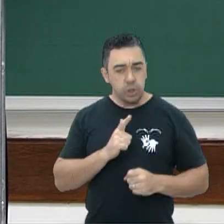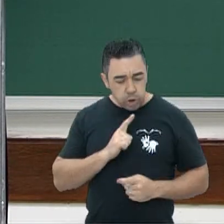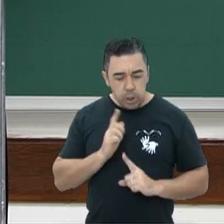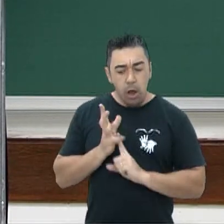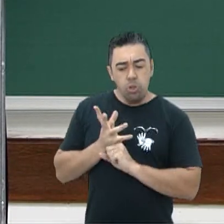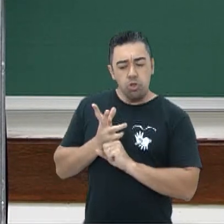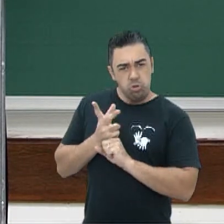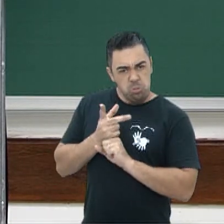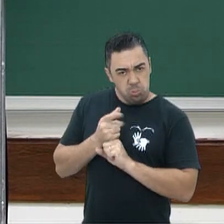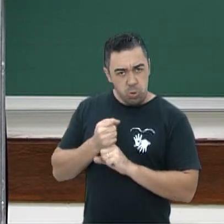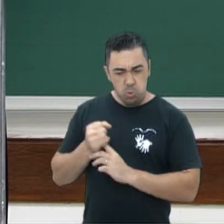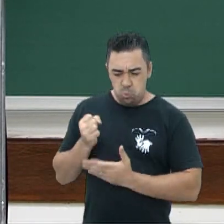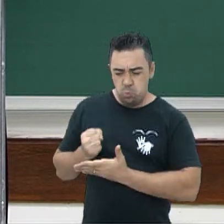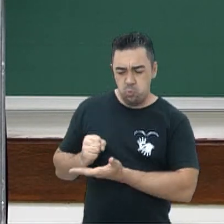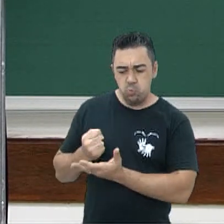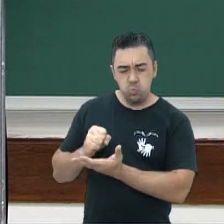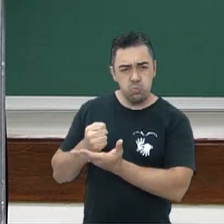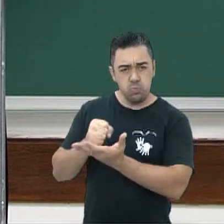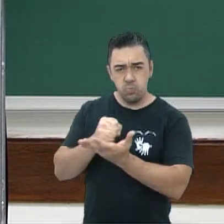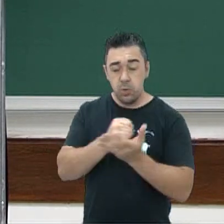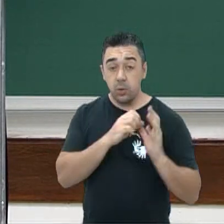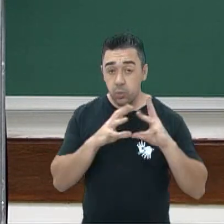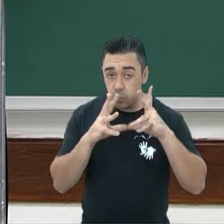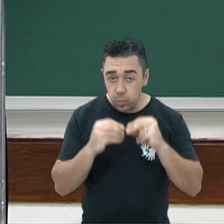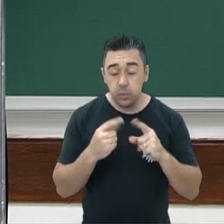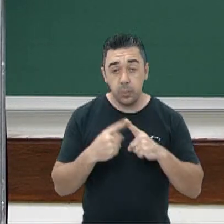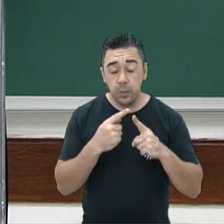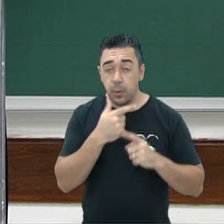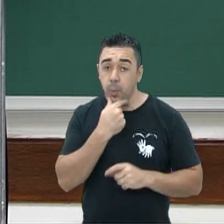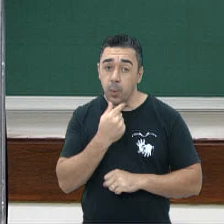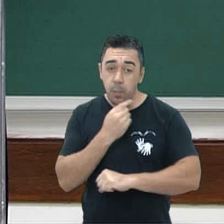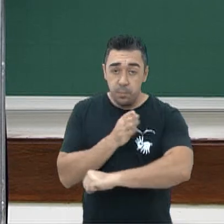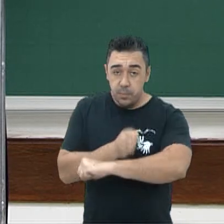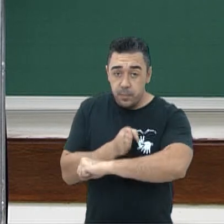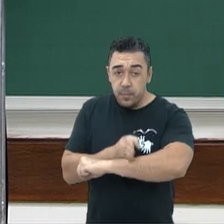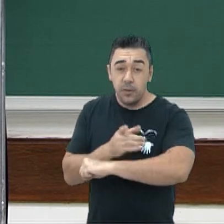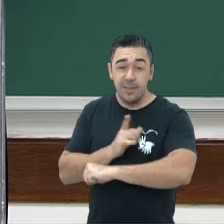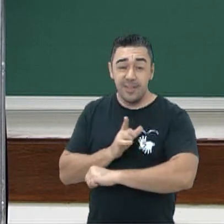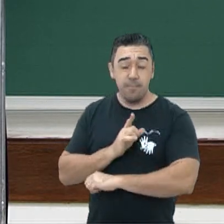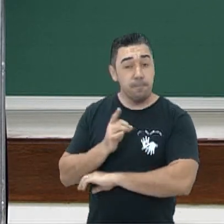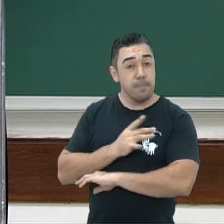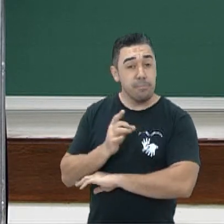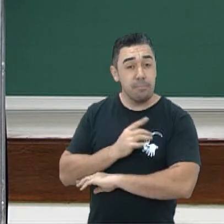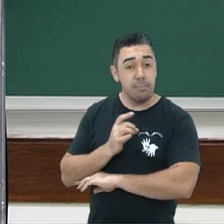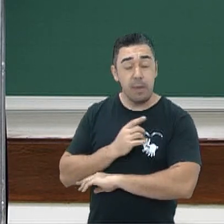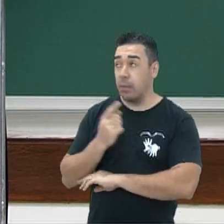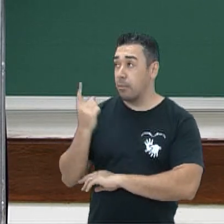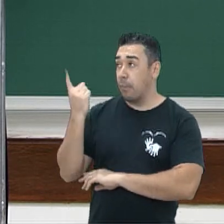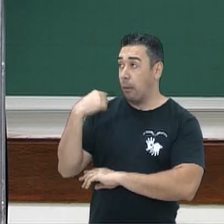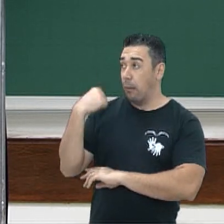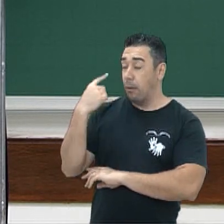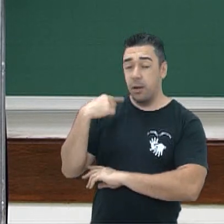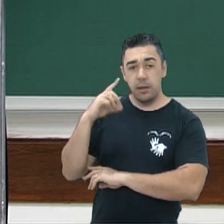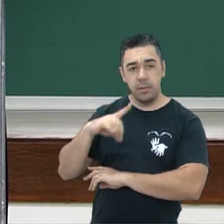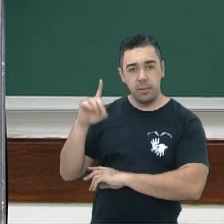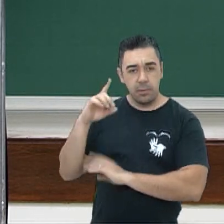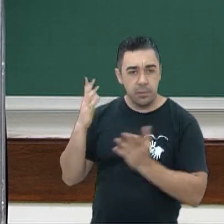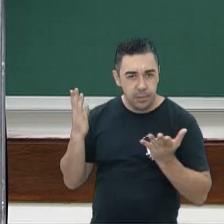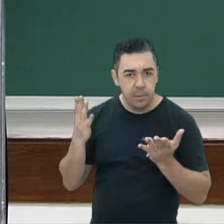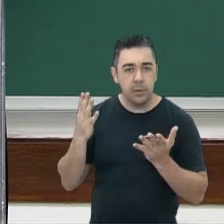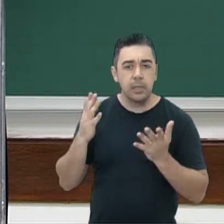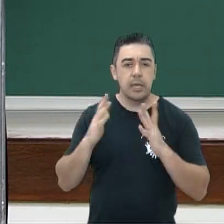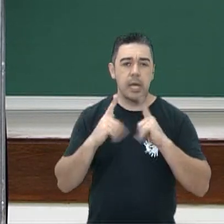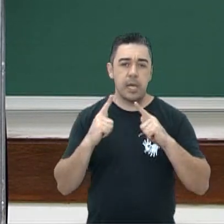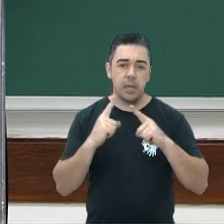dominando todas as instâncias. Por quê? Porque os homens medievais eles tinham muito medo de punições divinas. E a